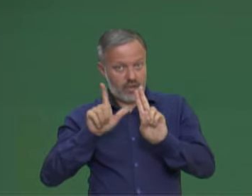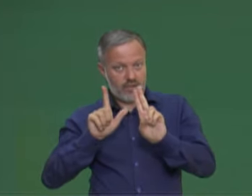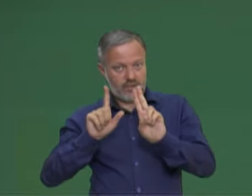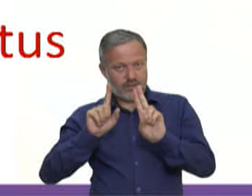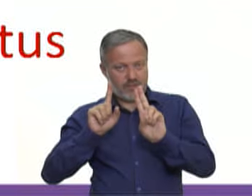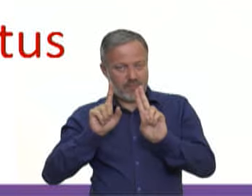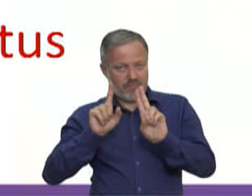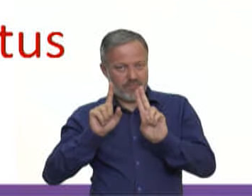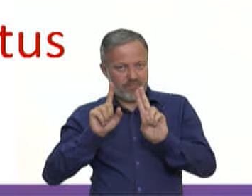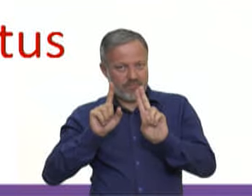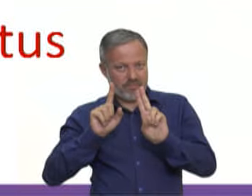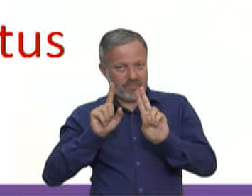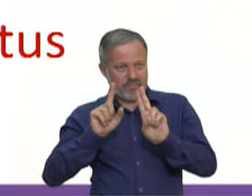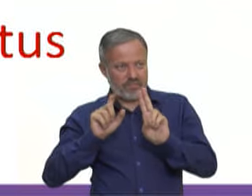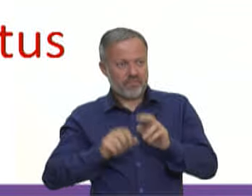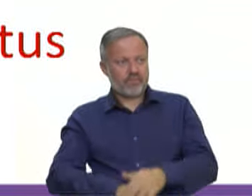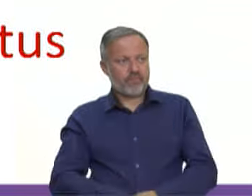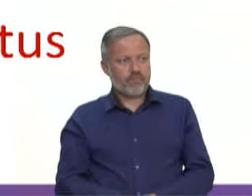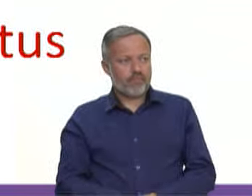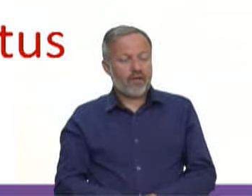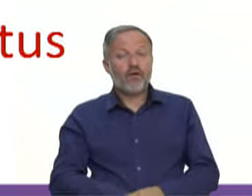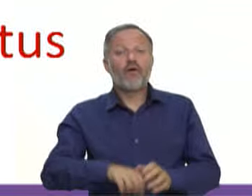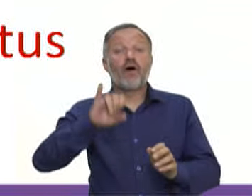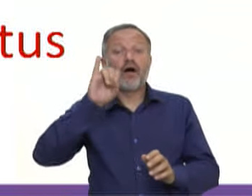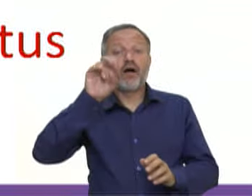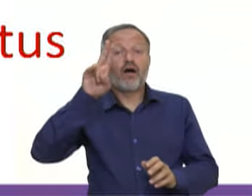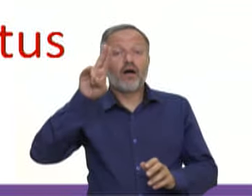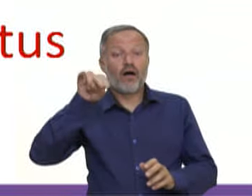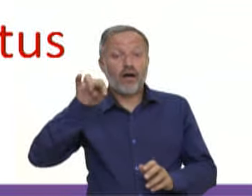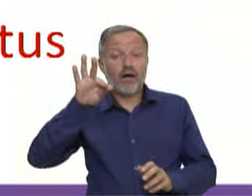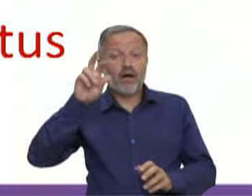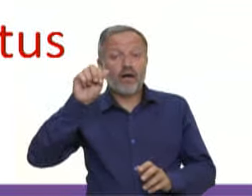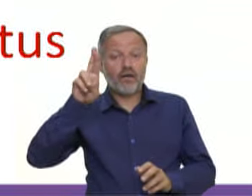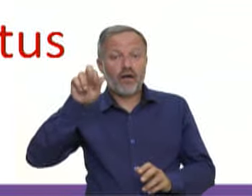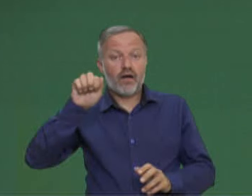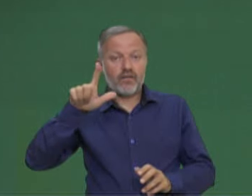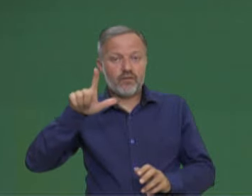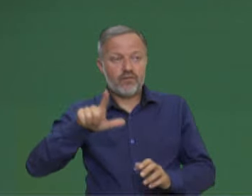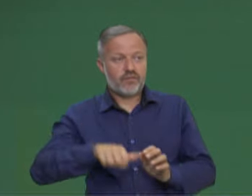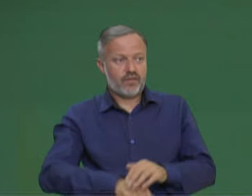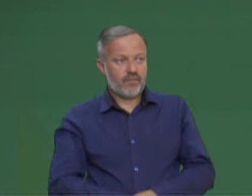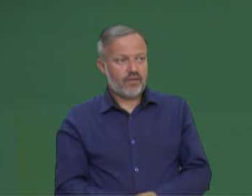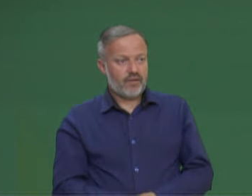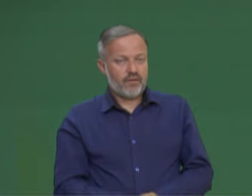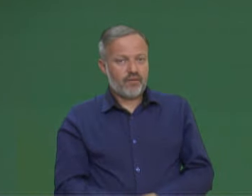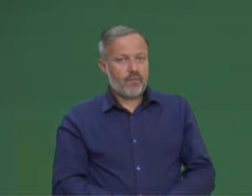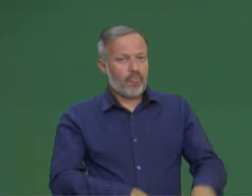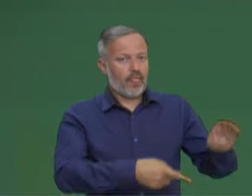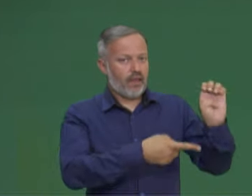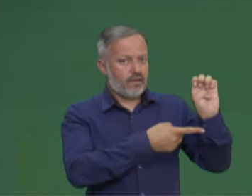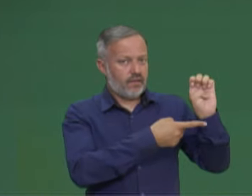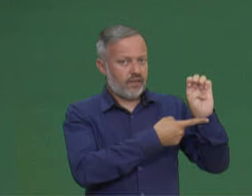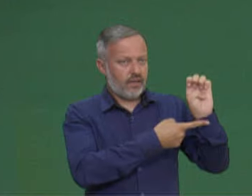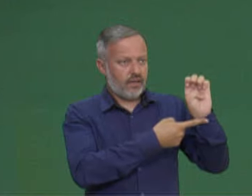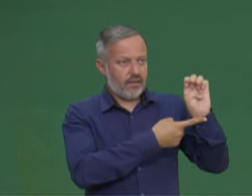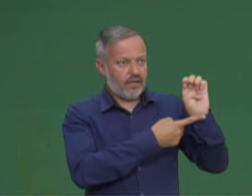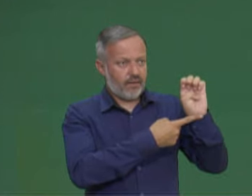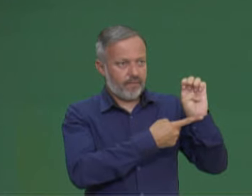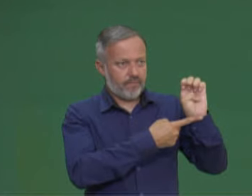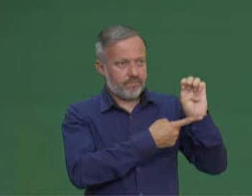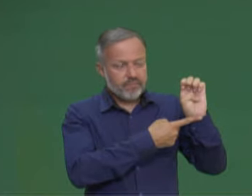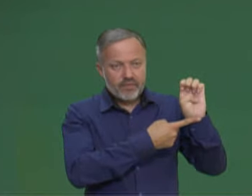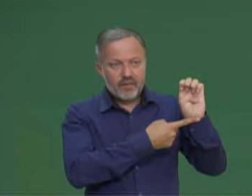E letra E. No dejes que te quiten la comida de tus hijos. Olha lá, é informal, no dejes que